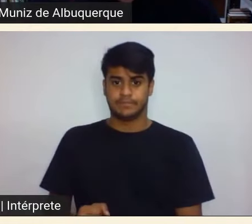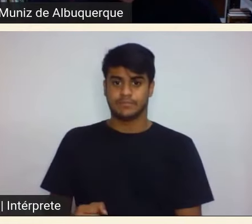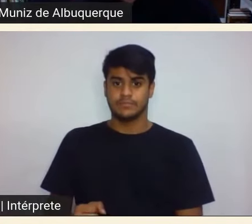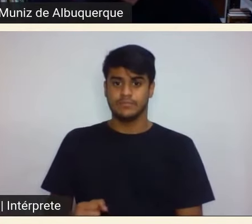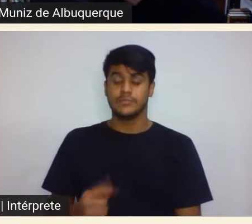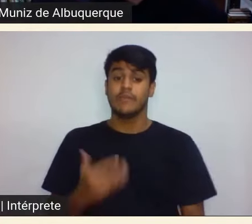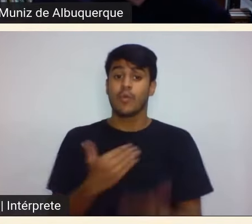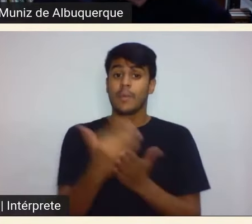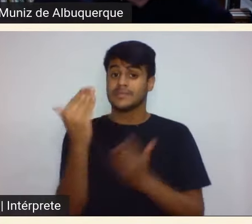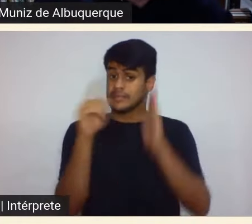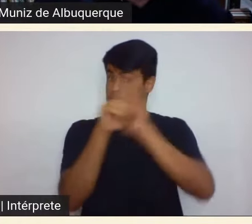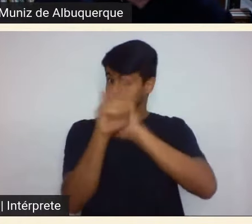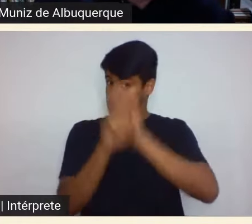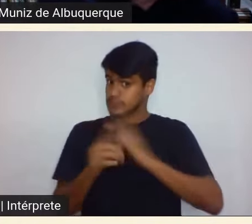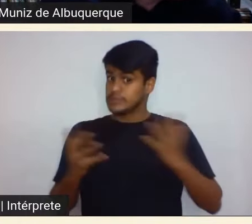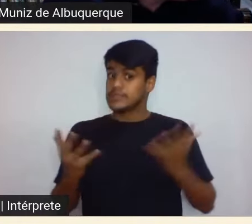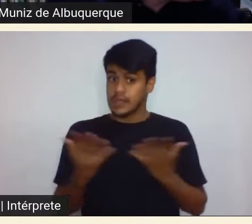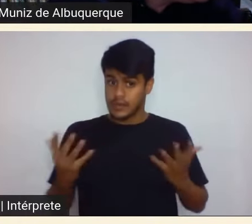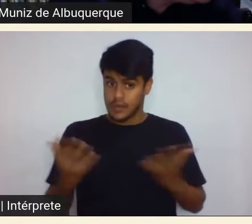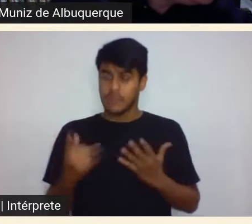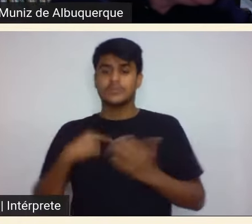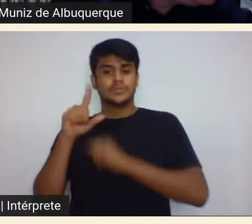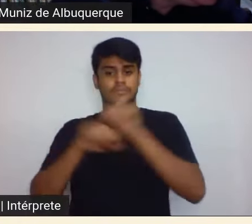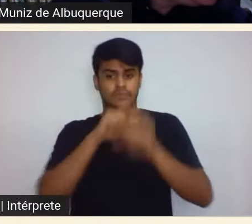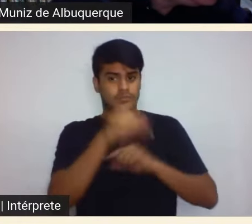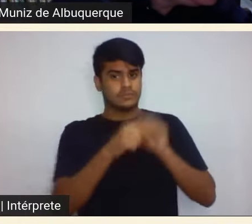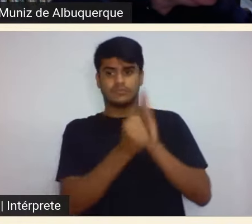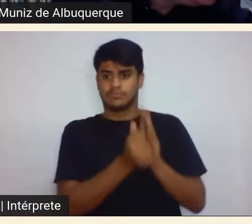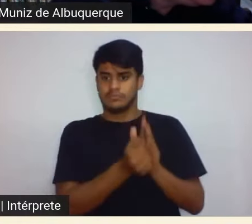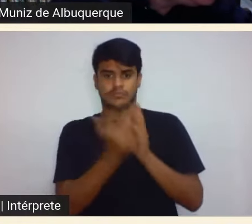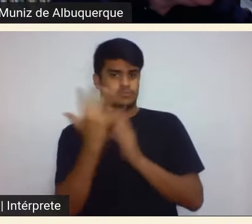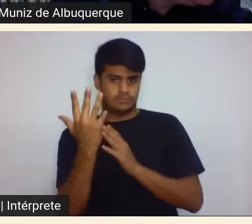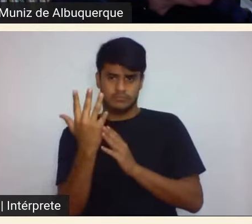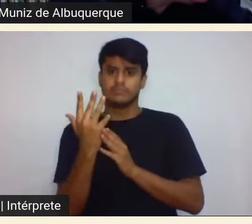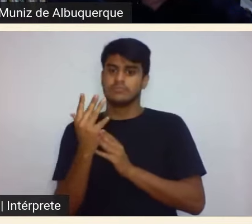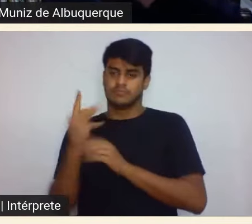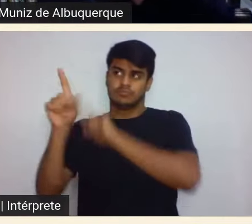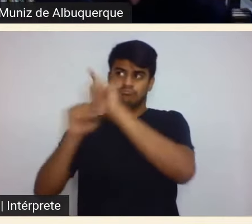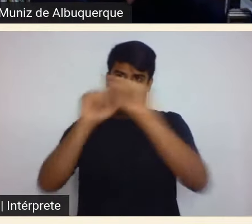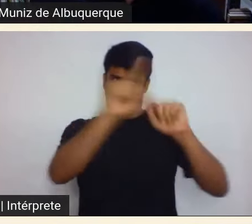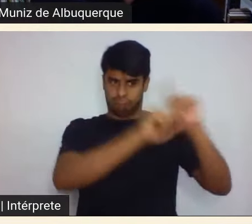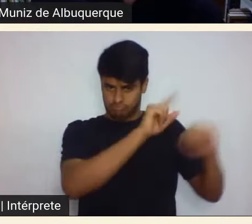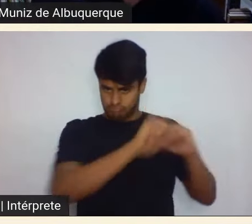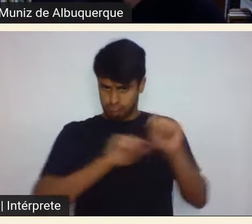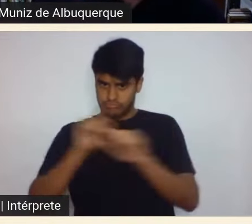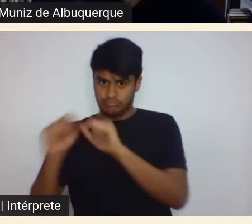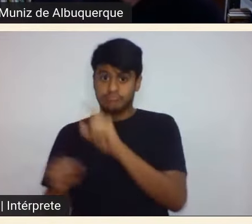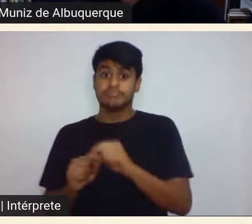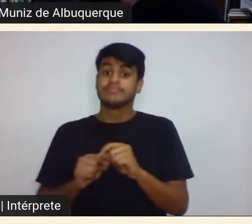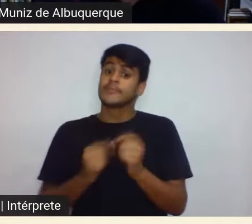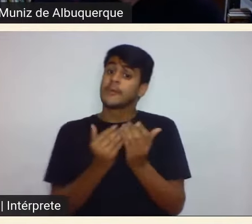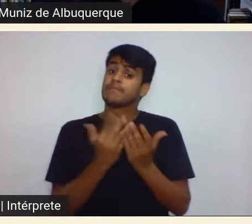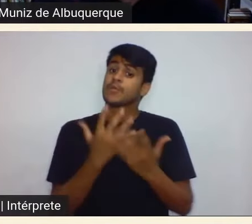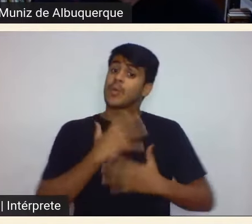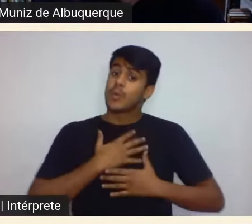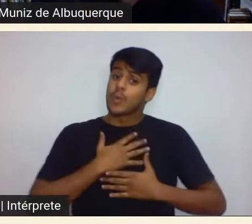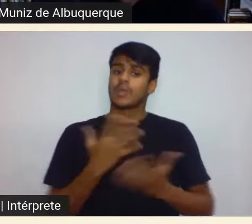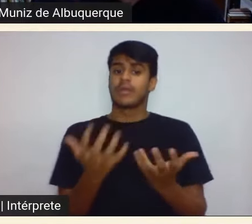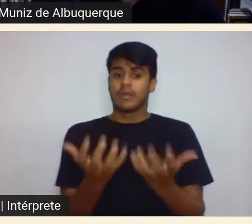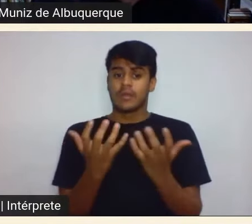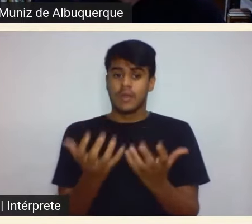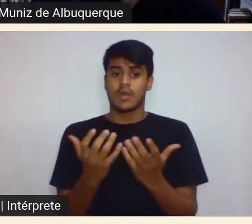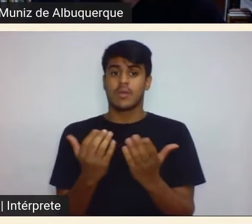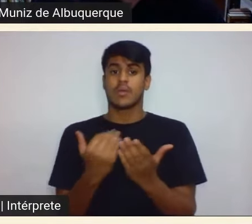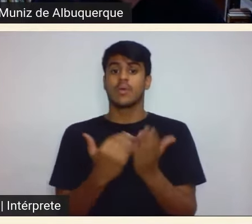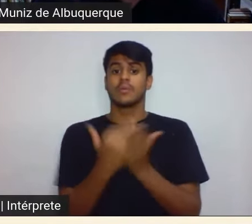perguntas, então, que a gente filtrou de todos os canais onde esse evento está sendo transmitido, e eu gostaria de abrir com